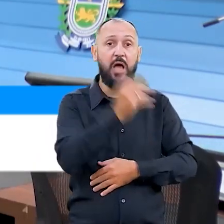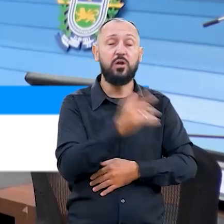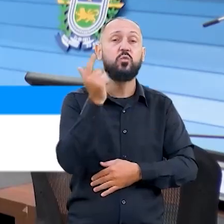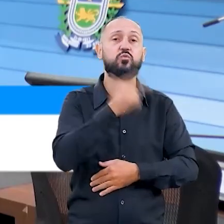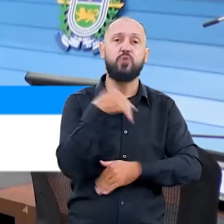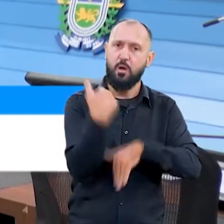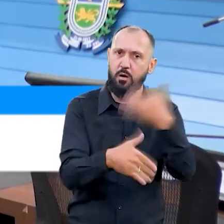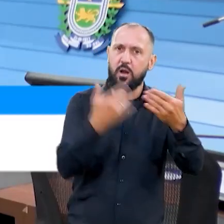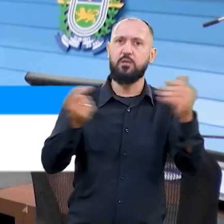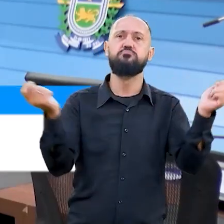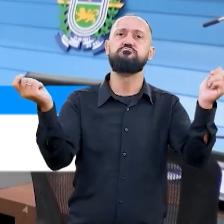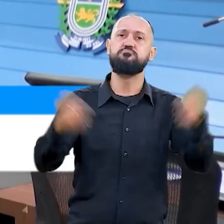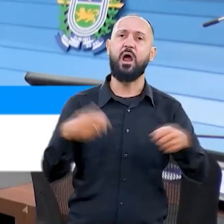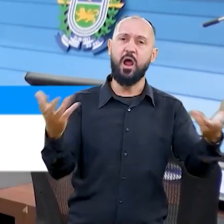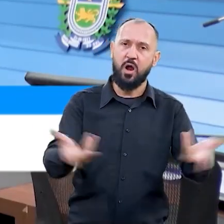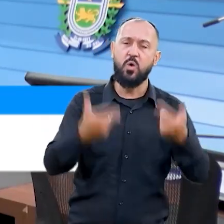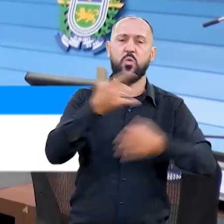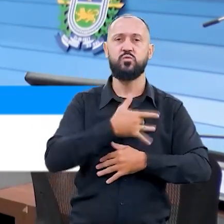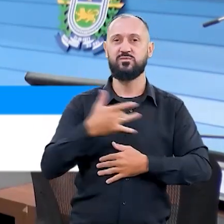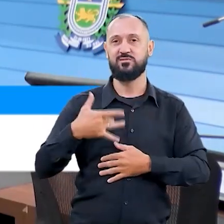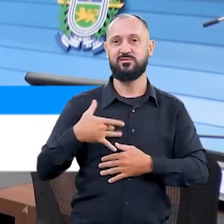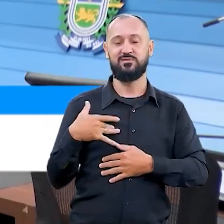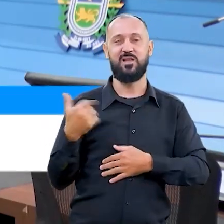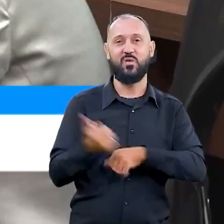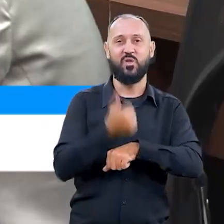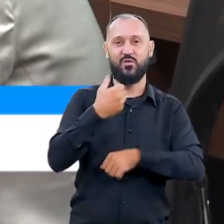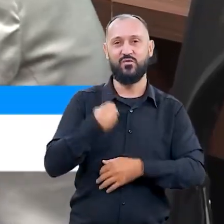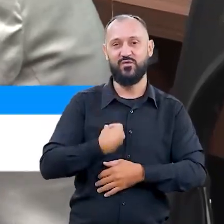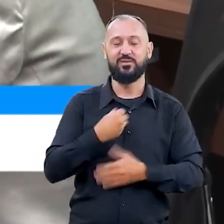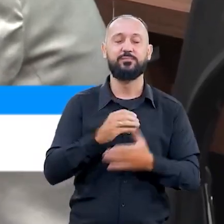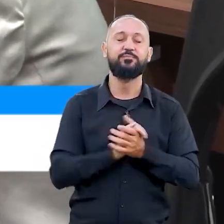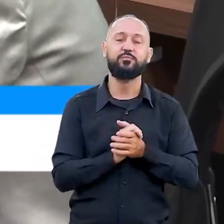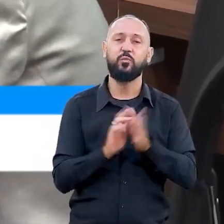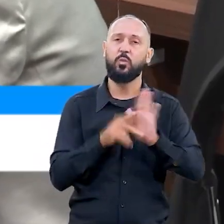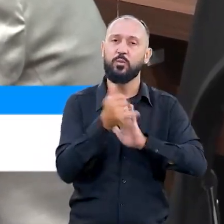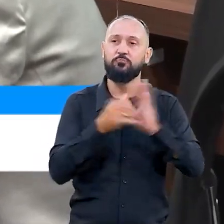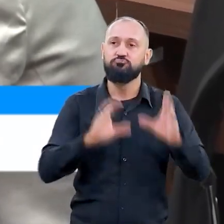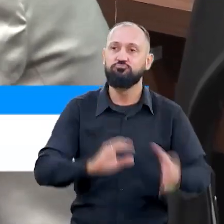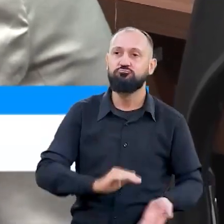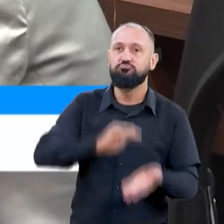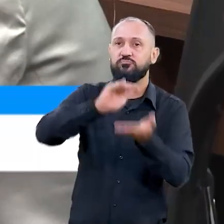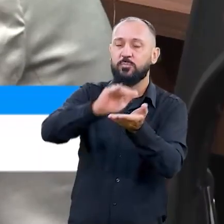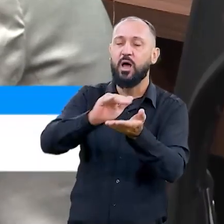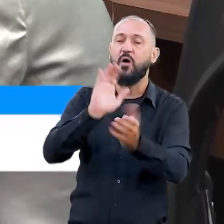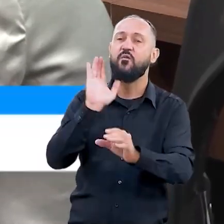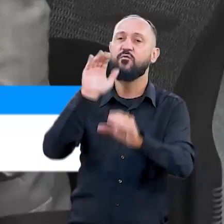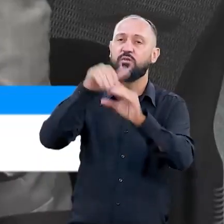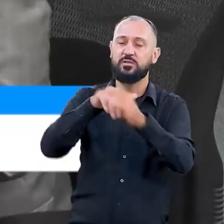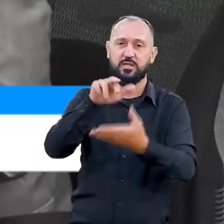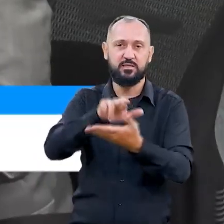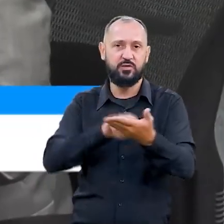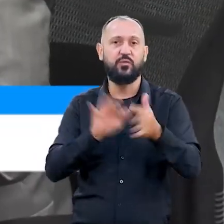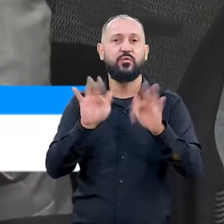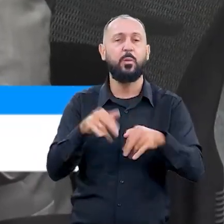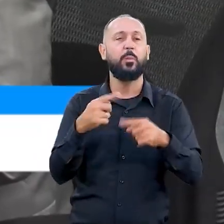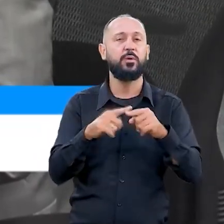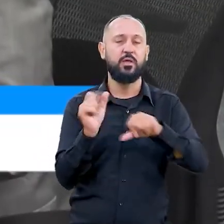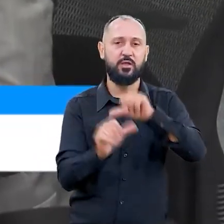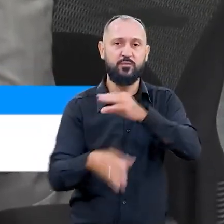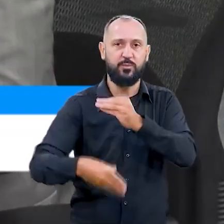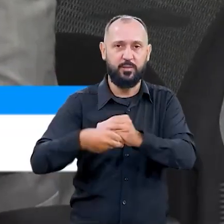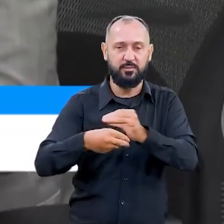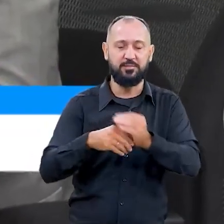desenvolver de maneira plena, com saúde e com qualidade de vida. O projeto segue para a votação da sua redação final por ter sofrido